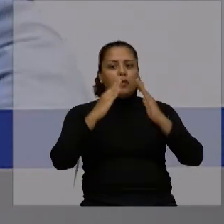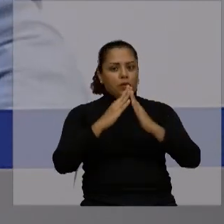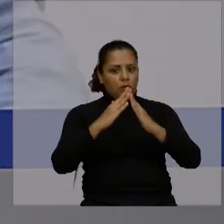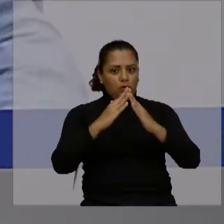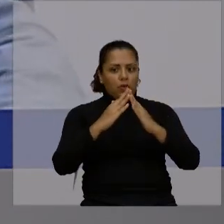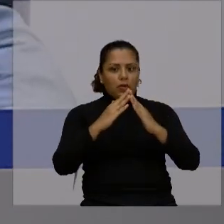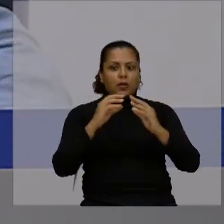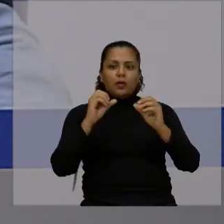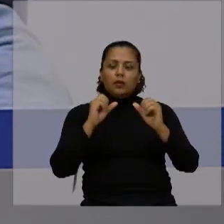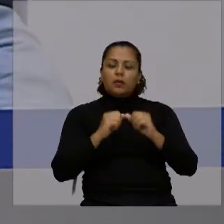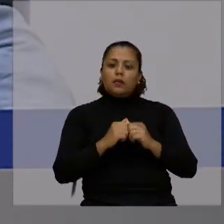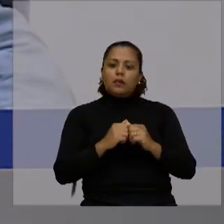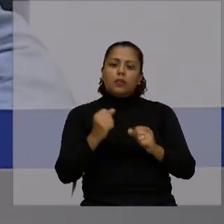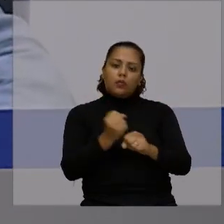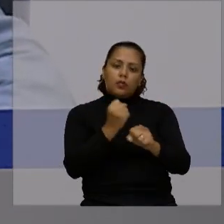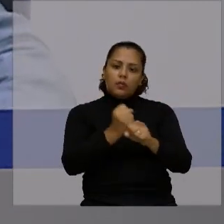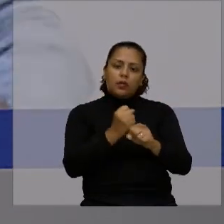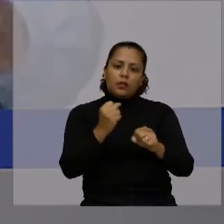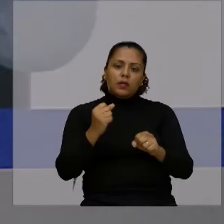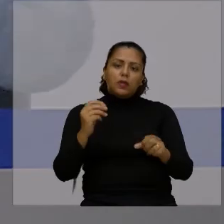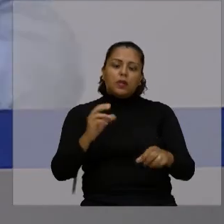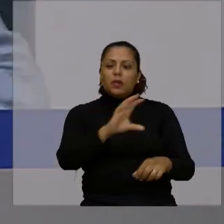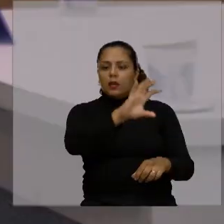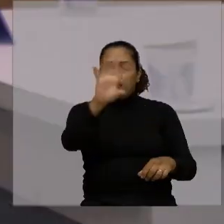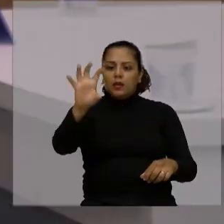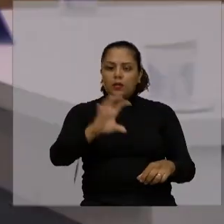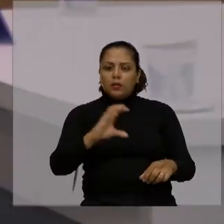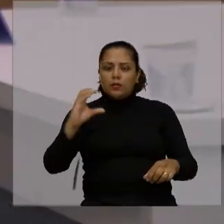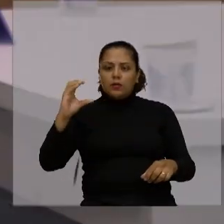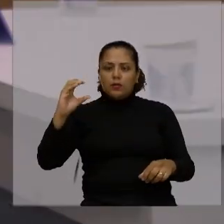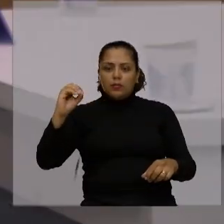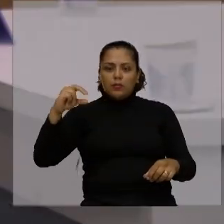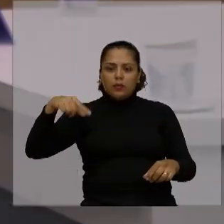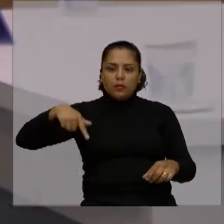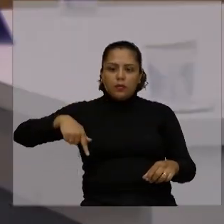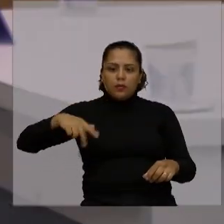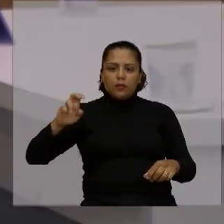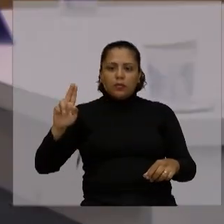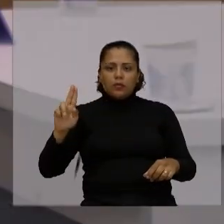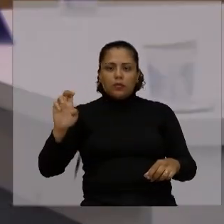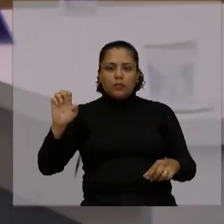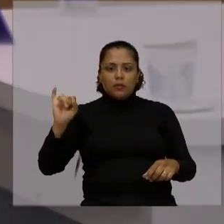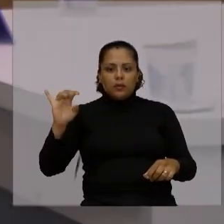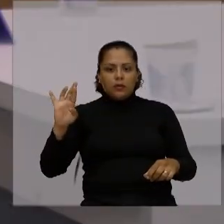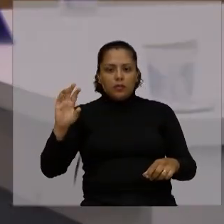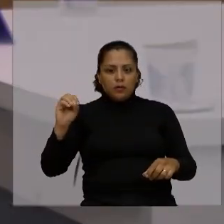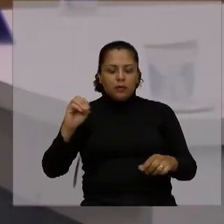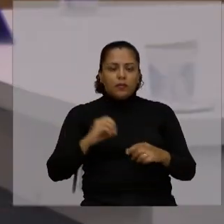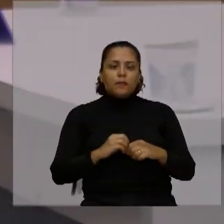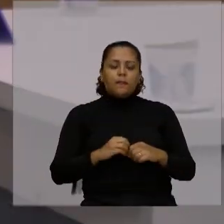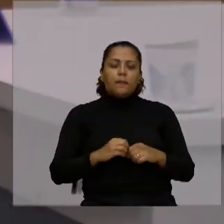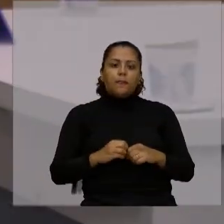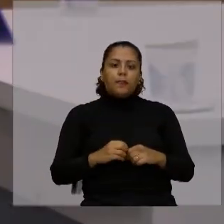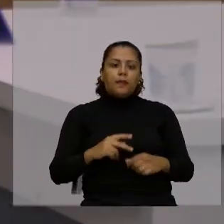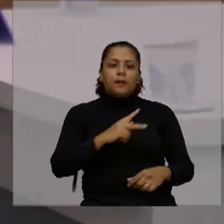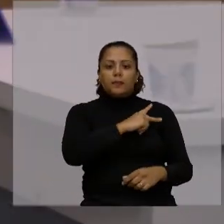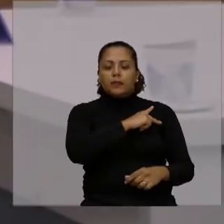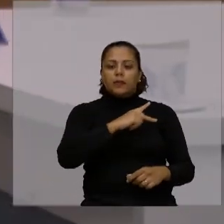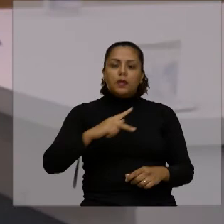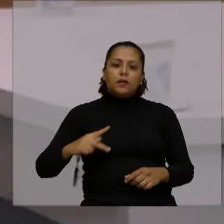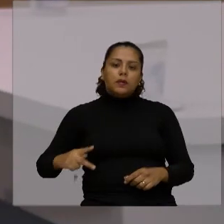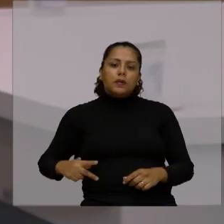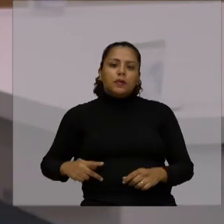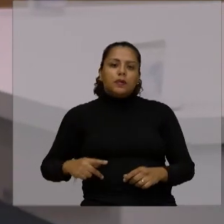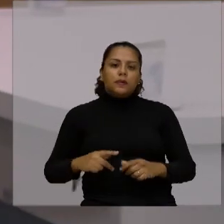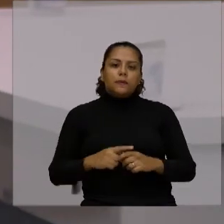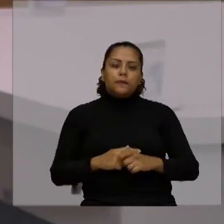Campo São José II. Jardim São José II. Com a vereadora Dulce Rita. Senhor presidente, eu queria aqui só,